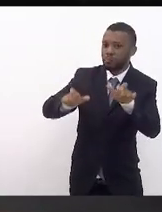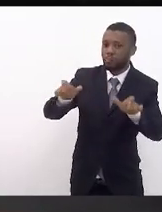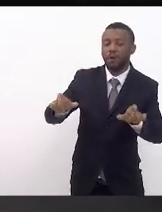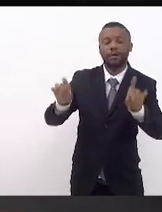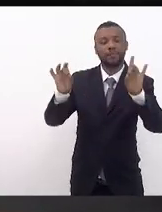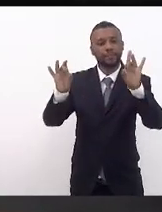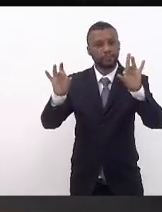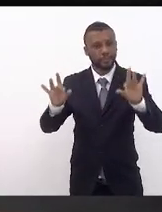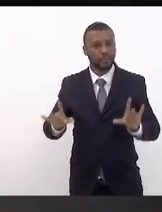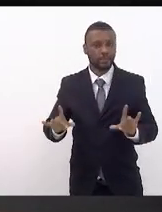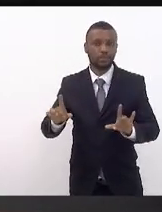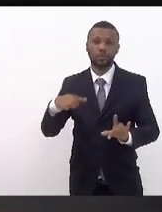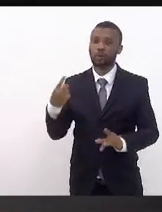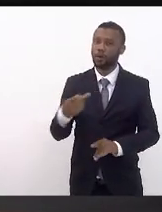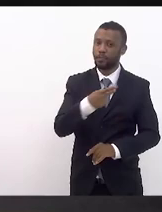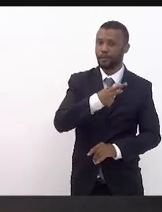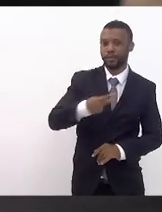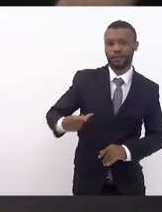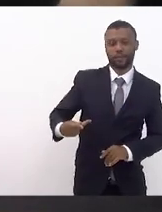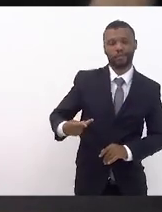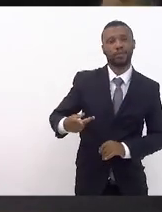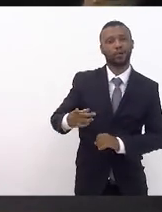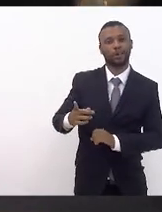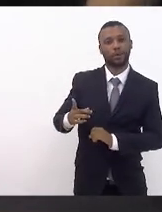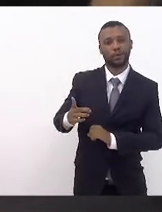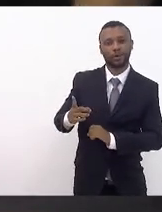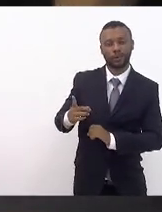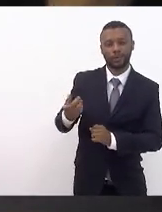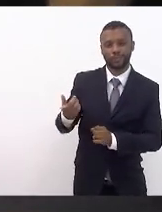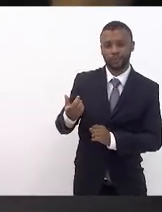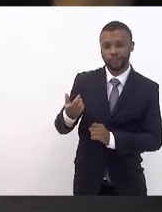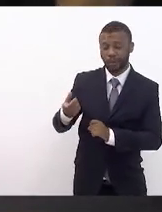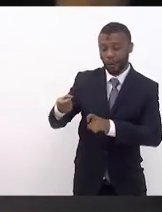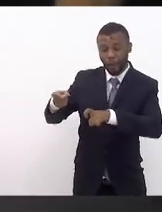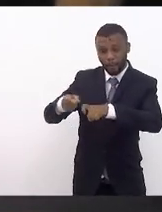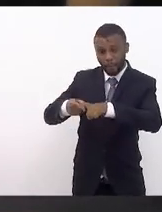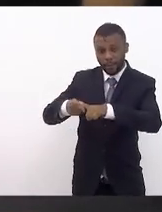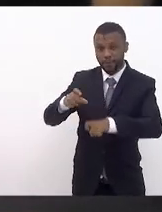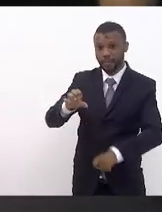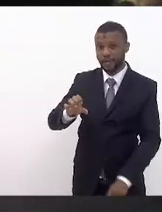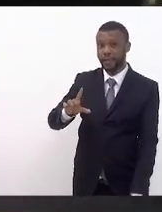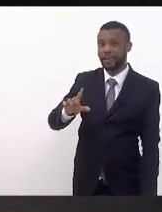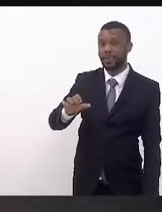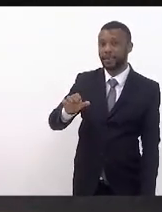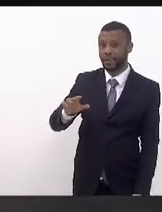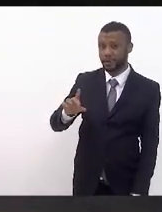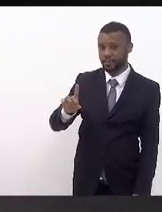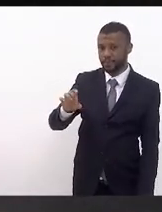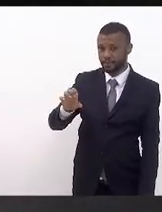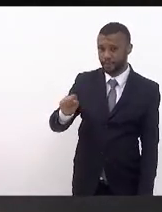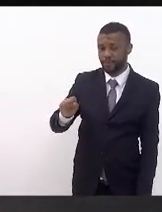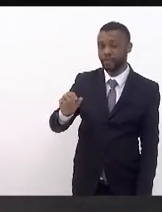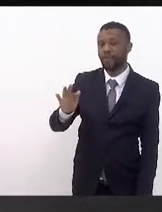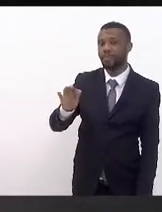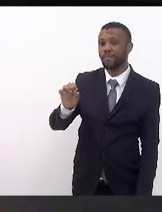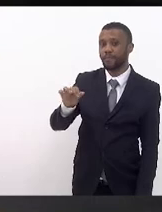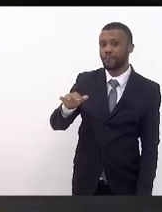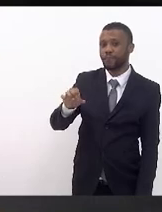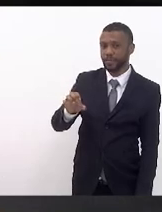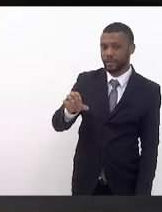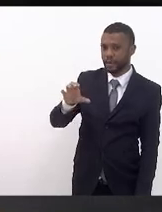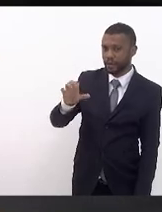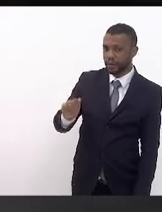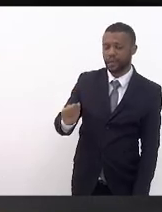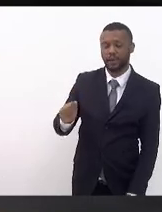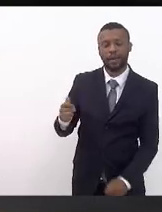nosso presidente, Dr. Elildes Fonseca, e de líderes que estão presentes aqui, como Weber Silva,